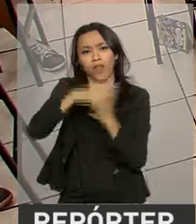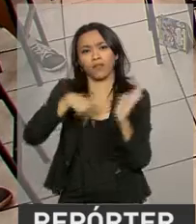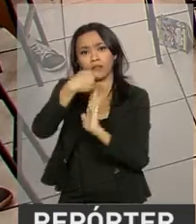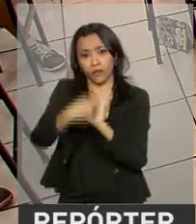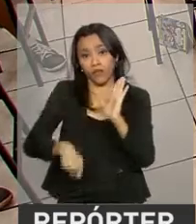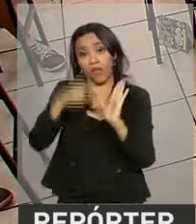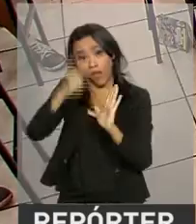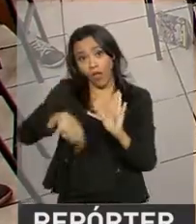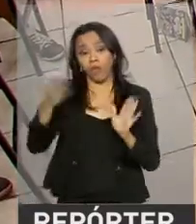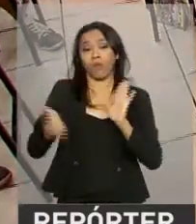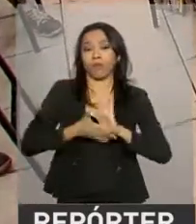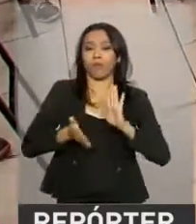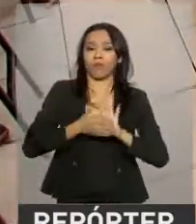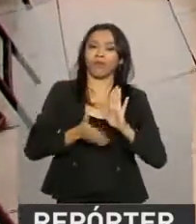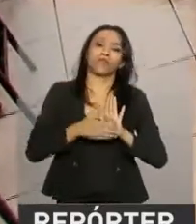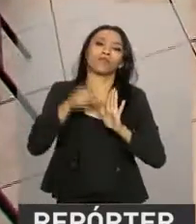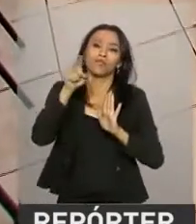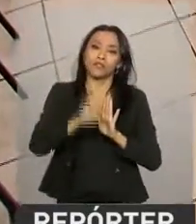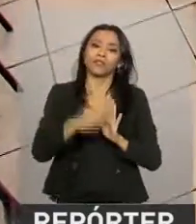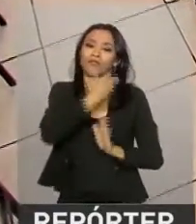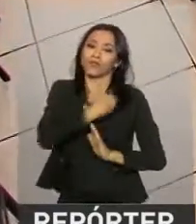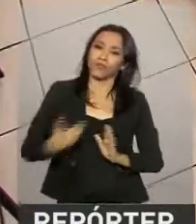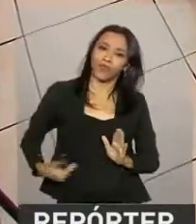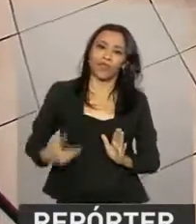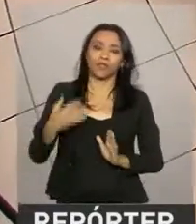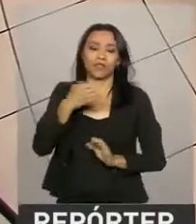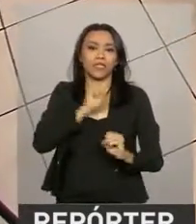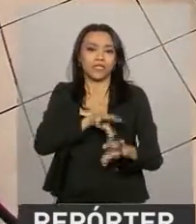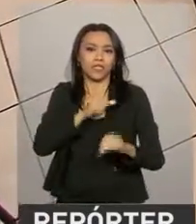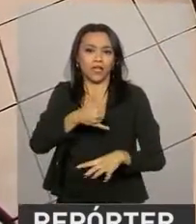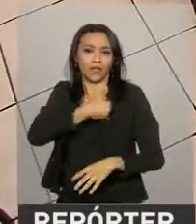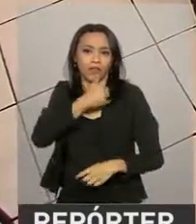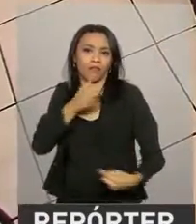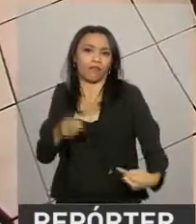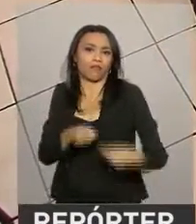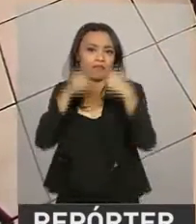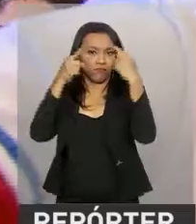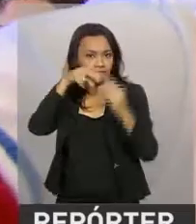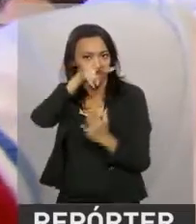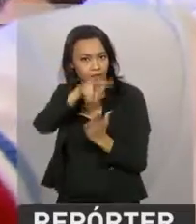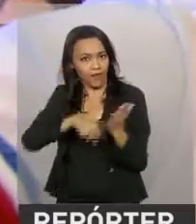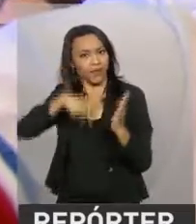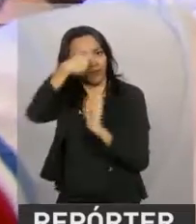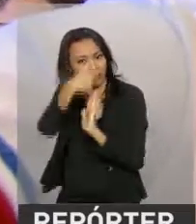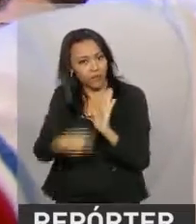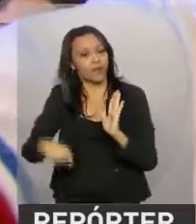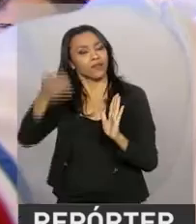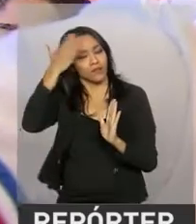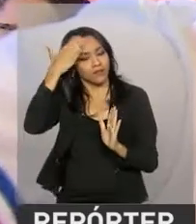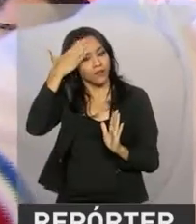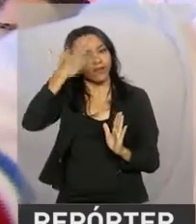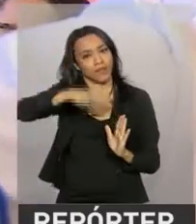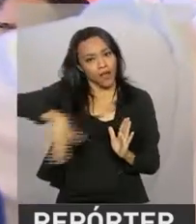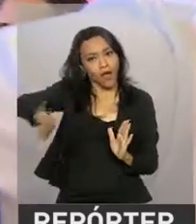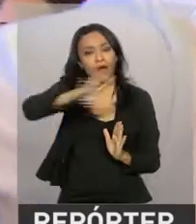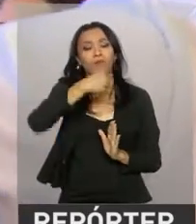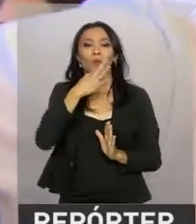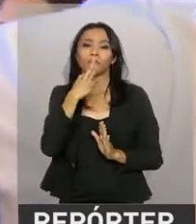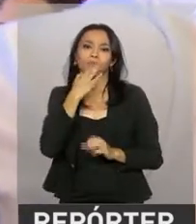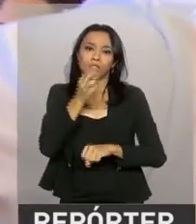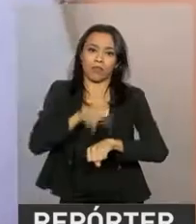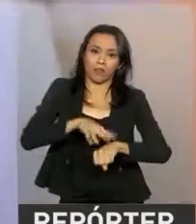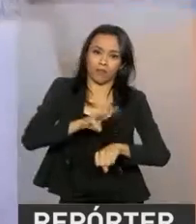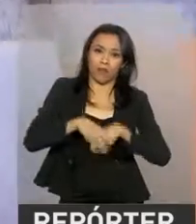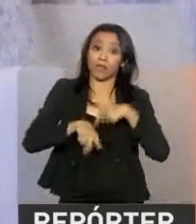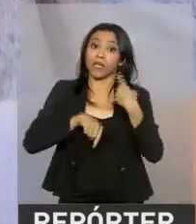programa nacional de alfabetização na idade certa que foi criado para garantir que todos os estudantes saibam ler e tem o conhecimento de